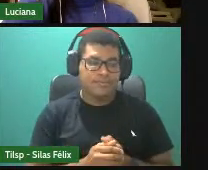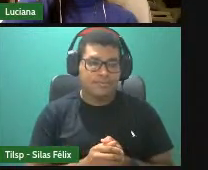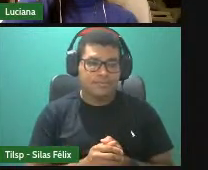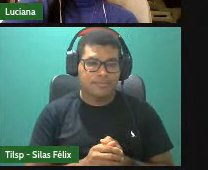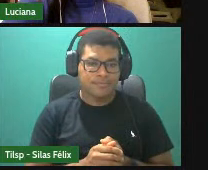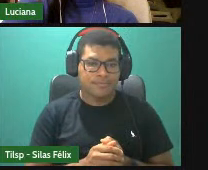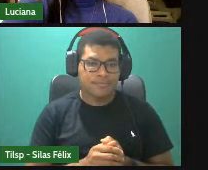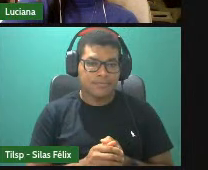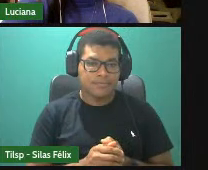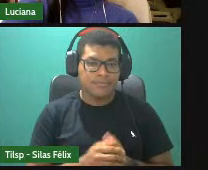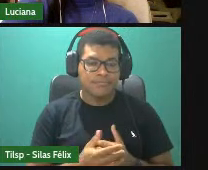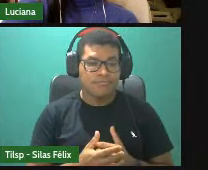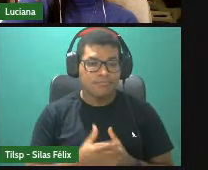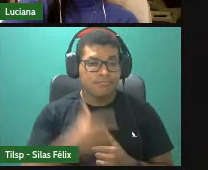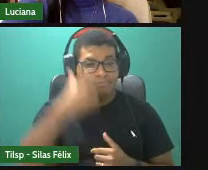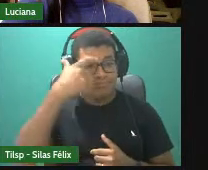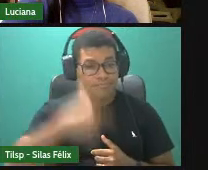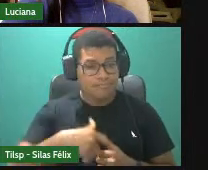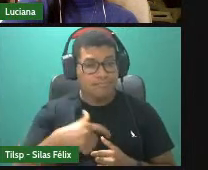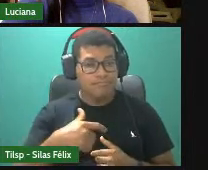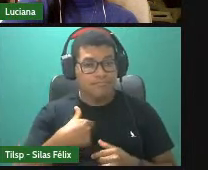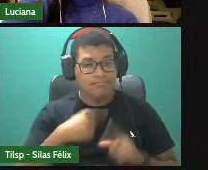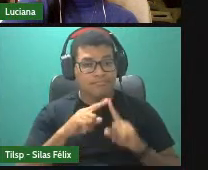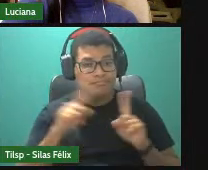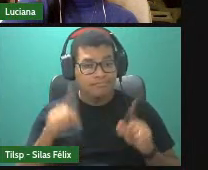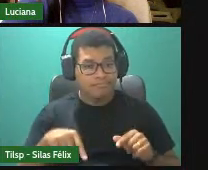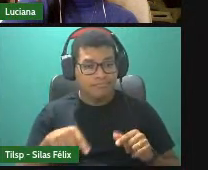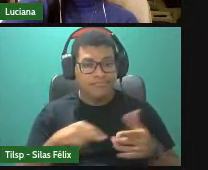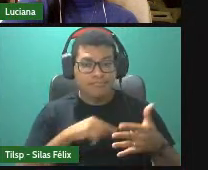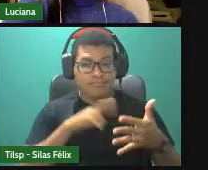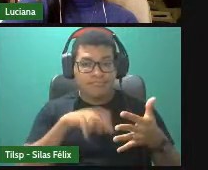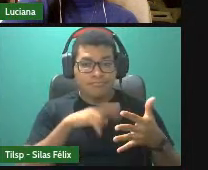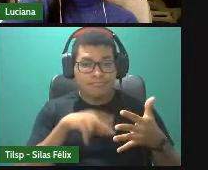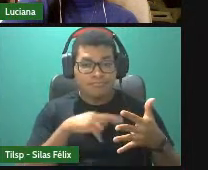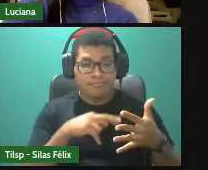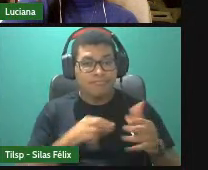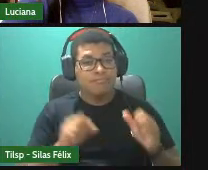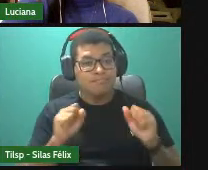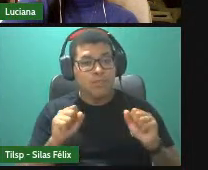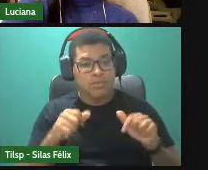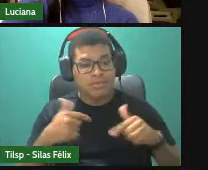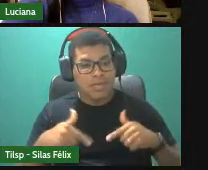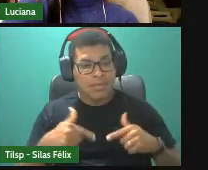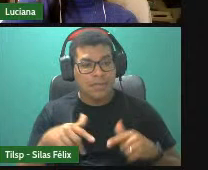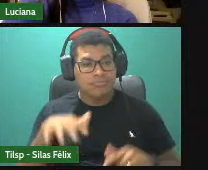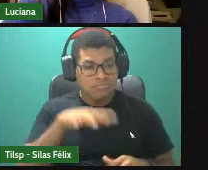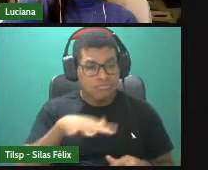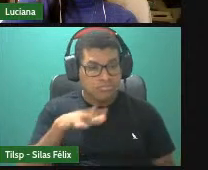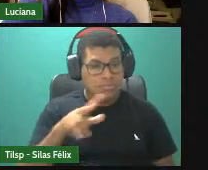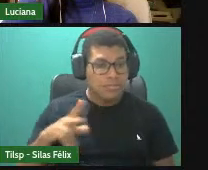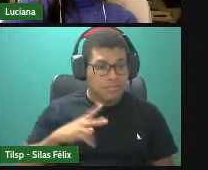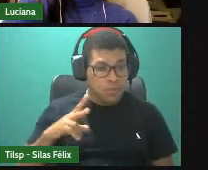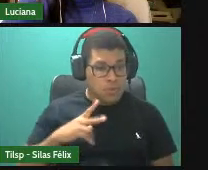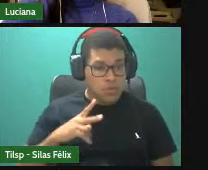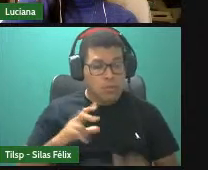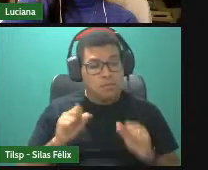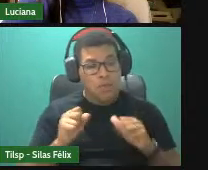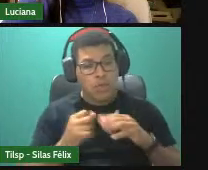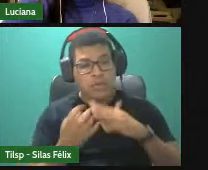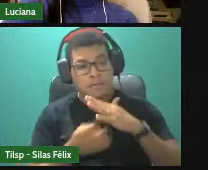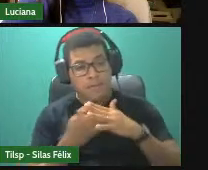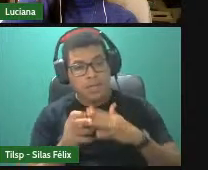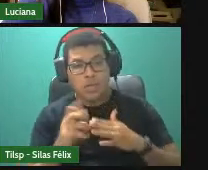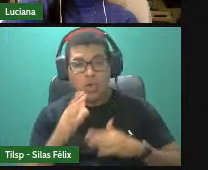Então, o cargo de perito, né, propriamente dito, tá? Ele pode ser executado no setor privado, prestado por empresas ou